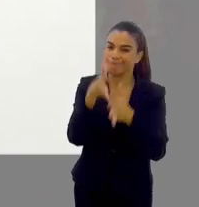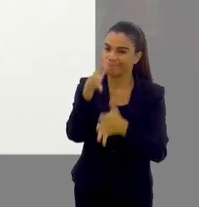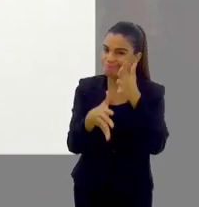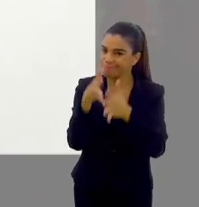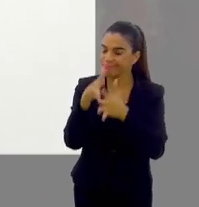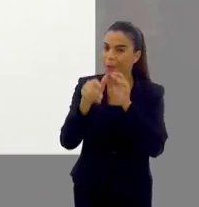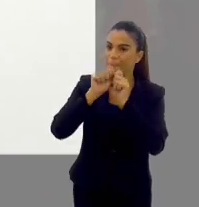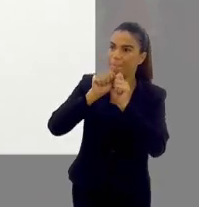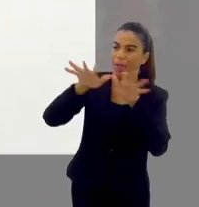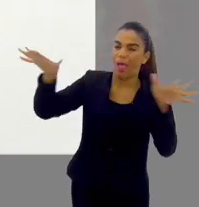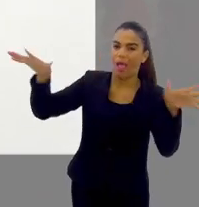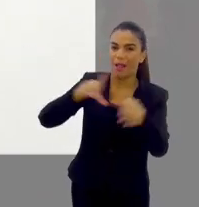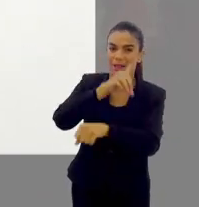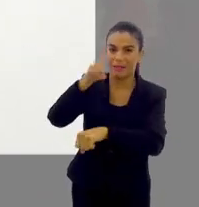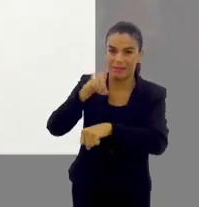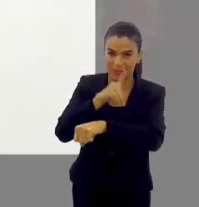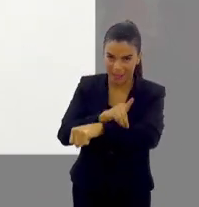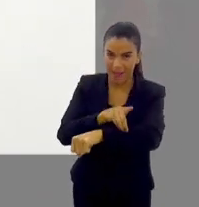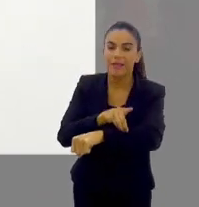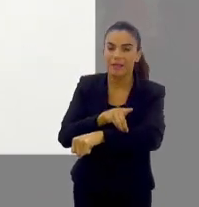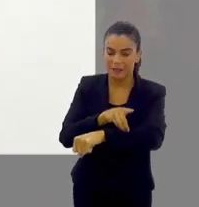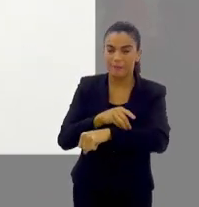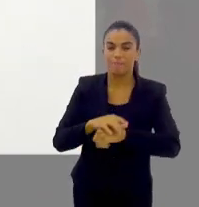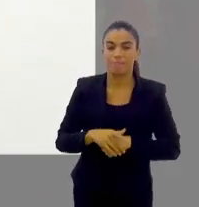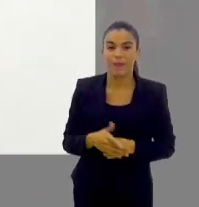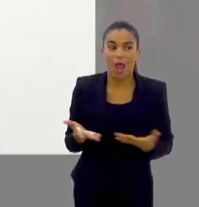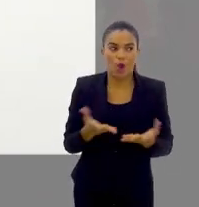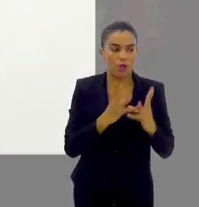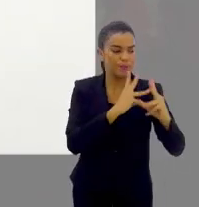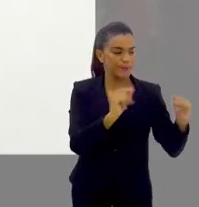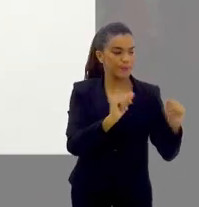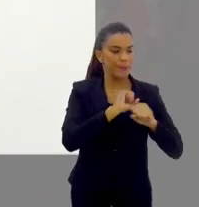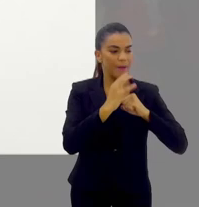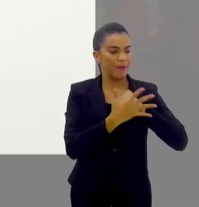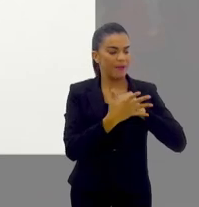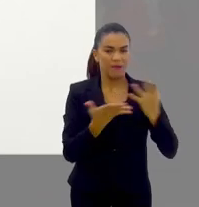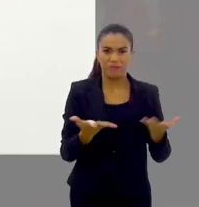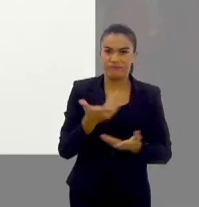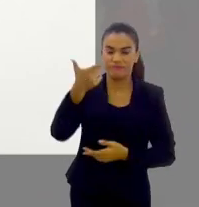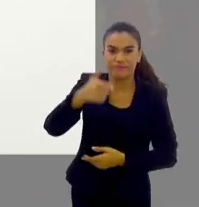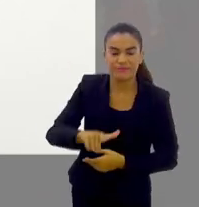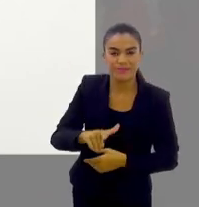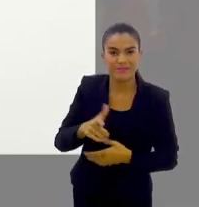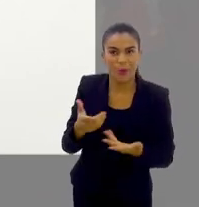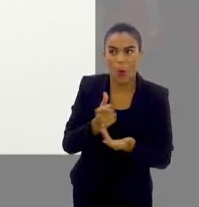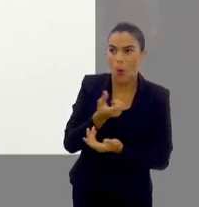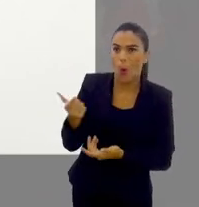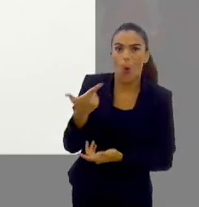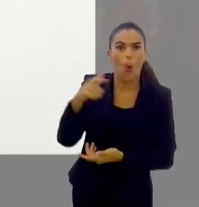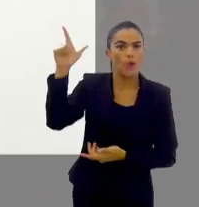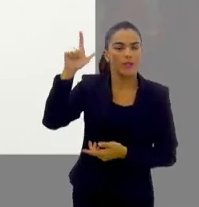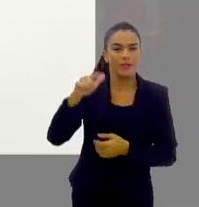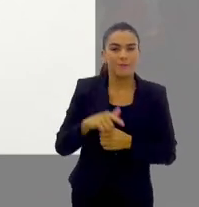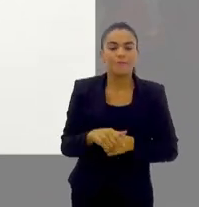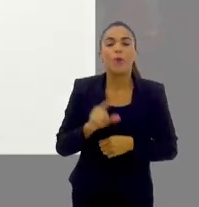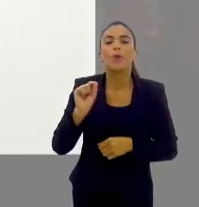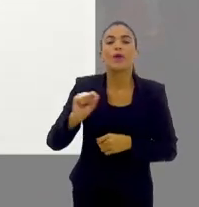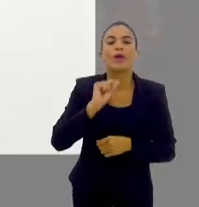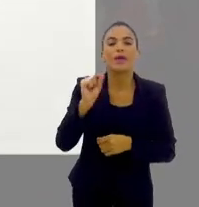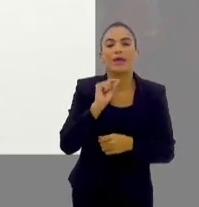pouco nessa explosão de dengue que a gente está vendo agora, nessa saída de pandemia. O primeiro é a questão, talvez,